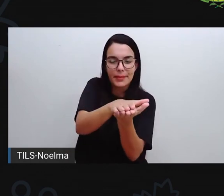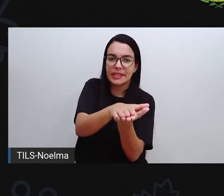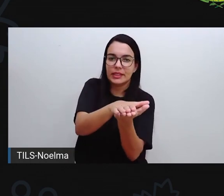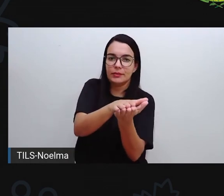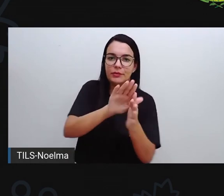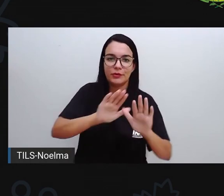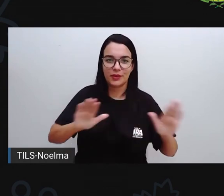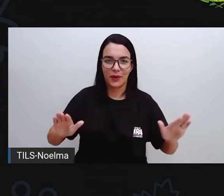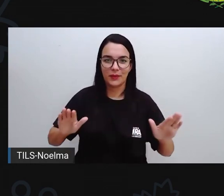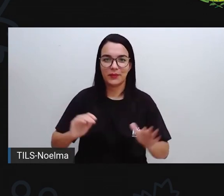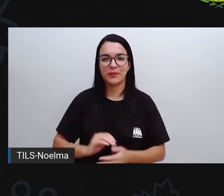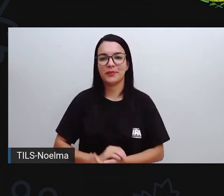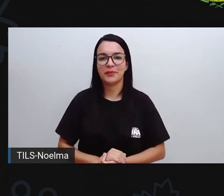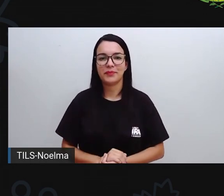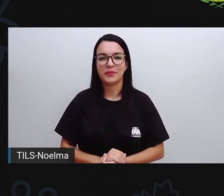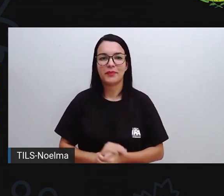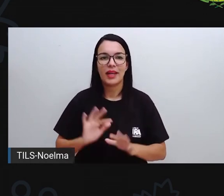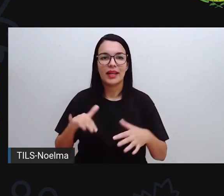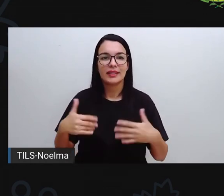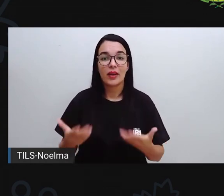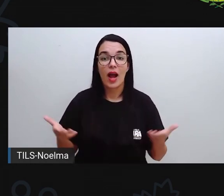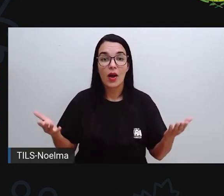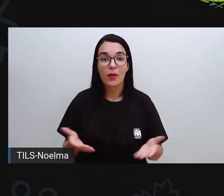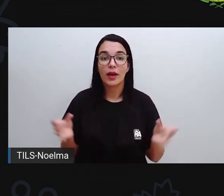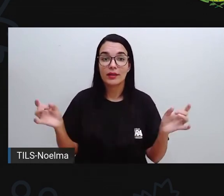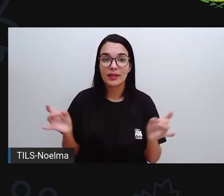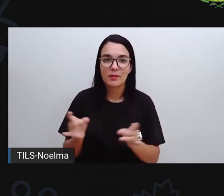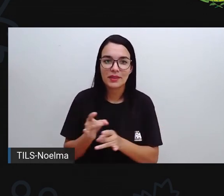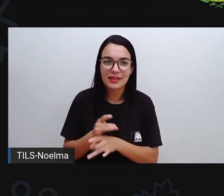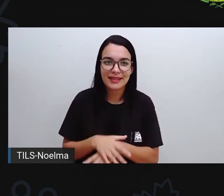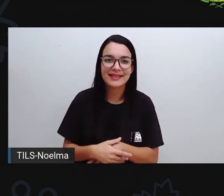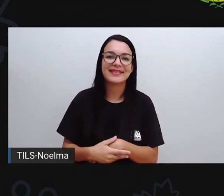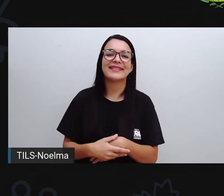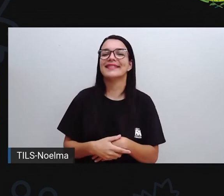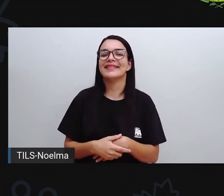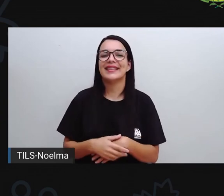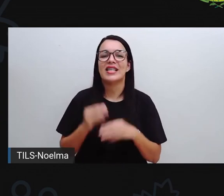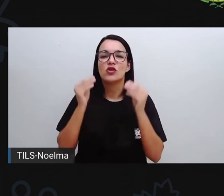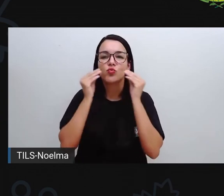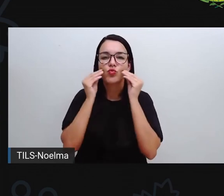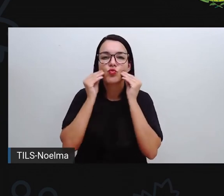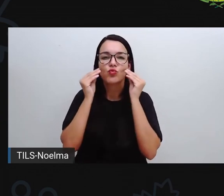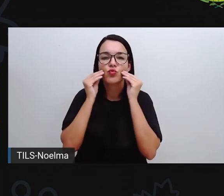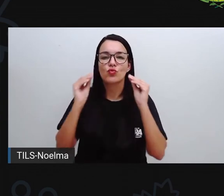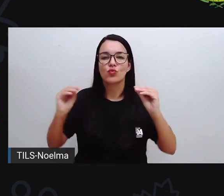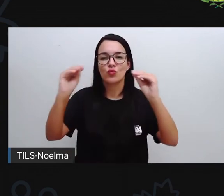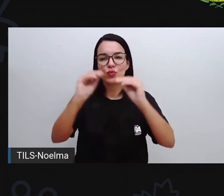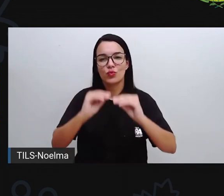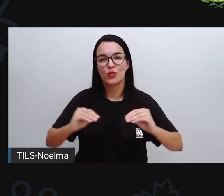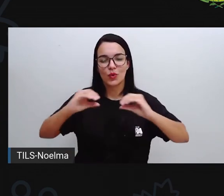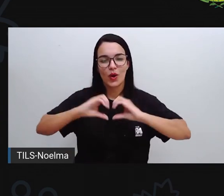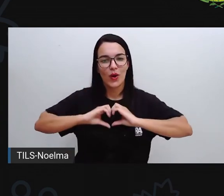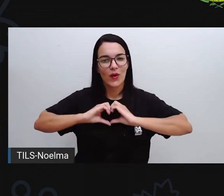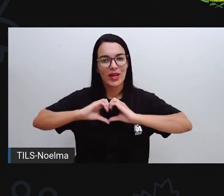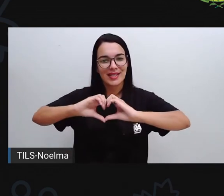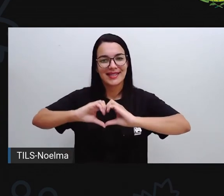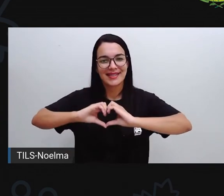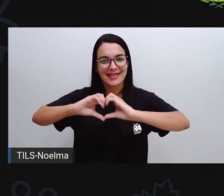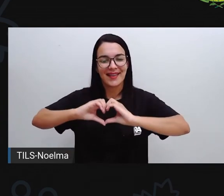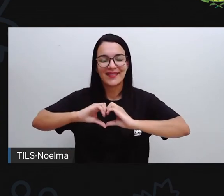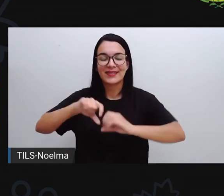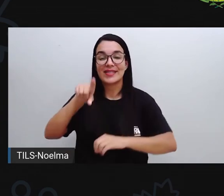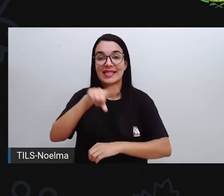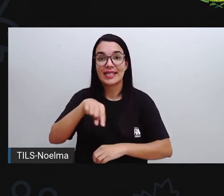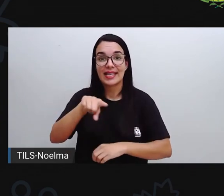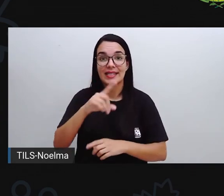só impressão. Bom, gente, a gente vai ficando por aqui. Um beijo enorme no coração de cada um de